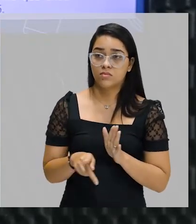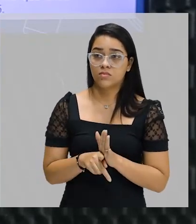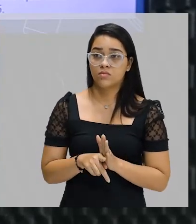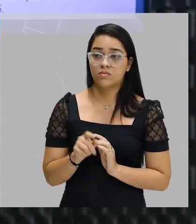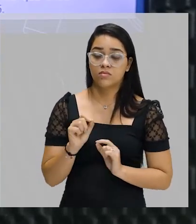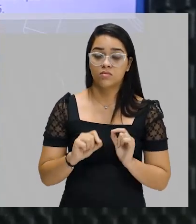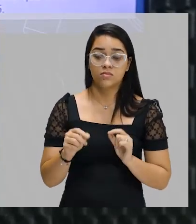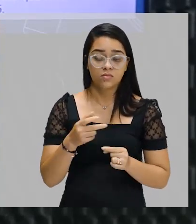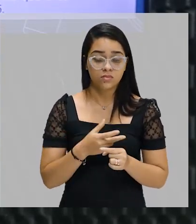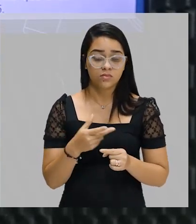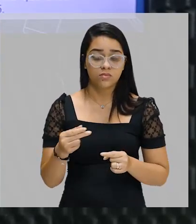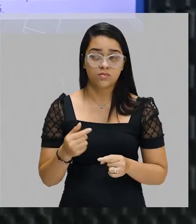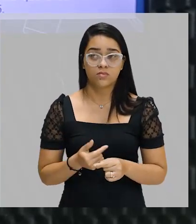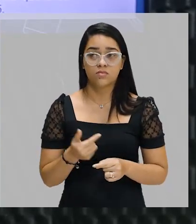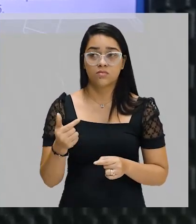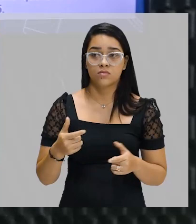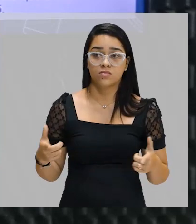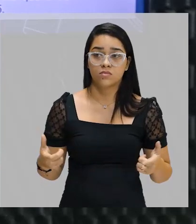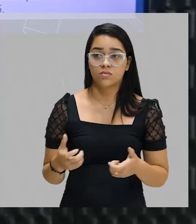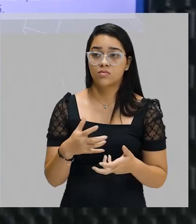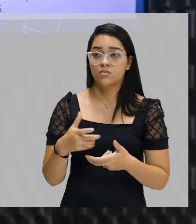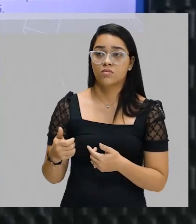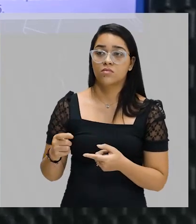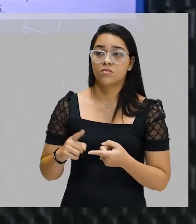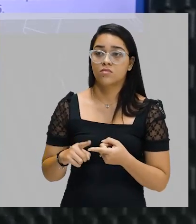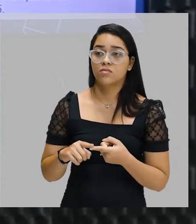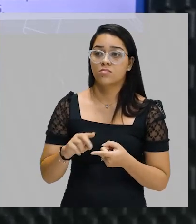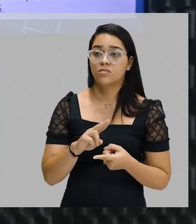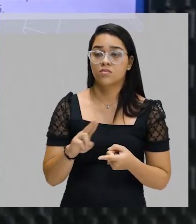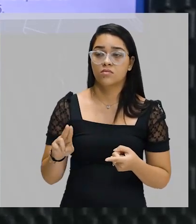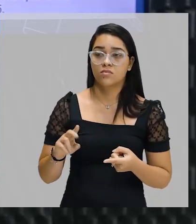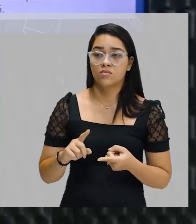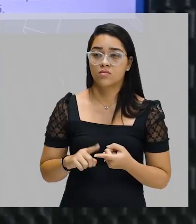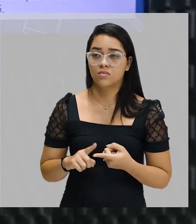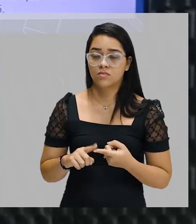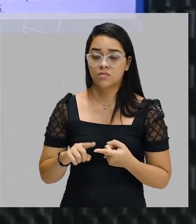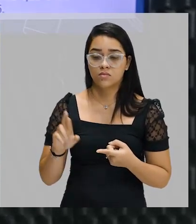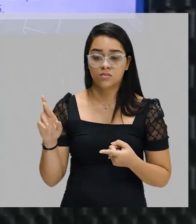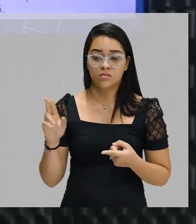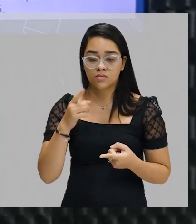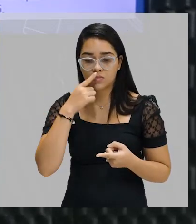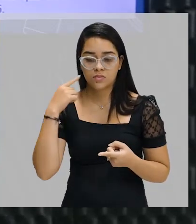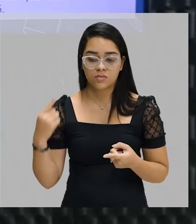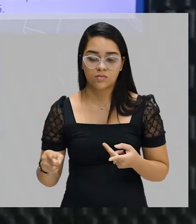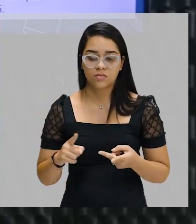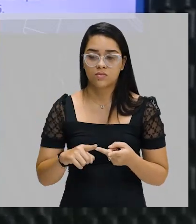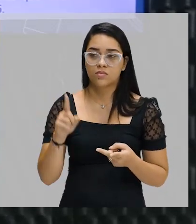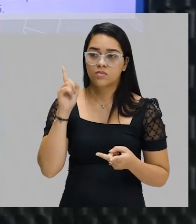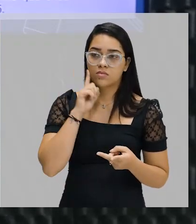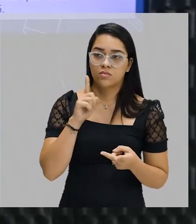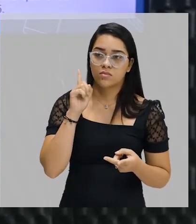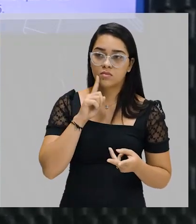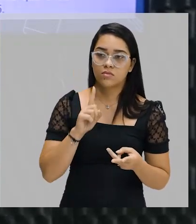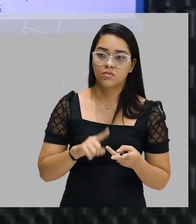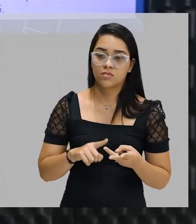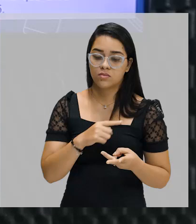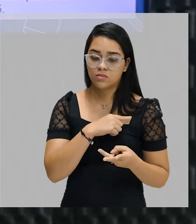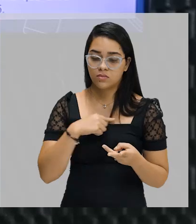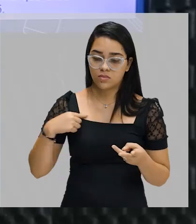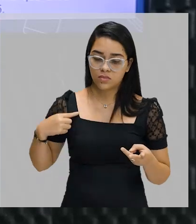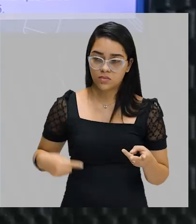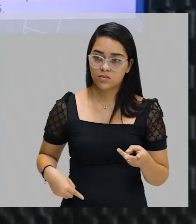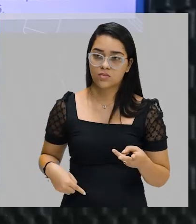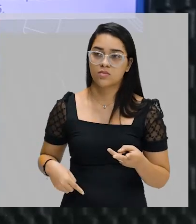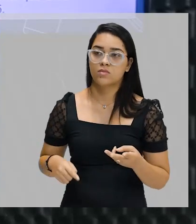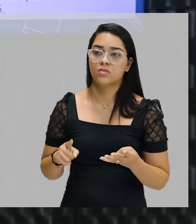ditos vencedores da Segunda Guerra Mundial. Quem seriam? É o chamado Recife, né? É a Rússia, os Estados Unidos, é a China, né,